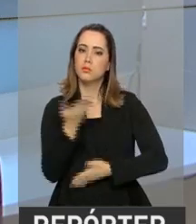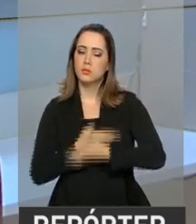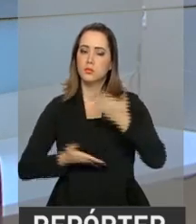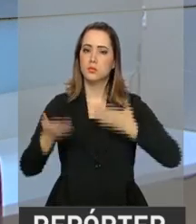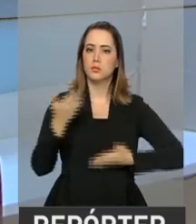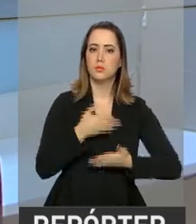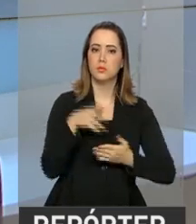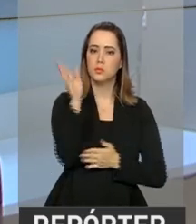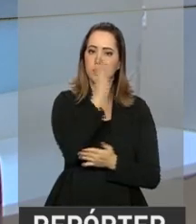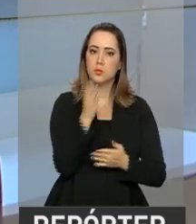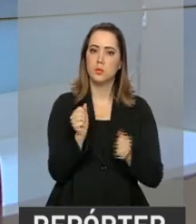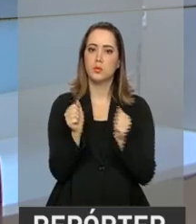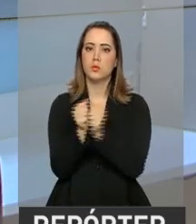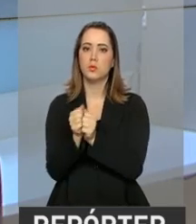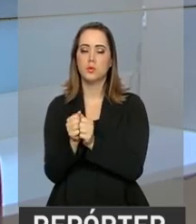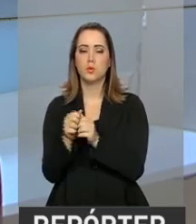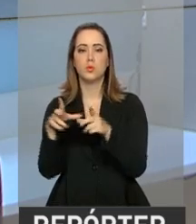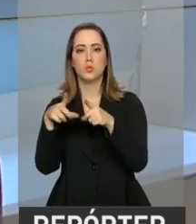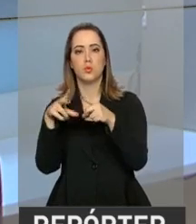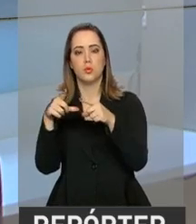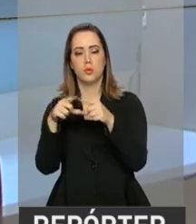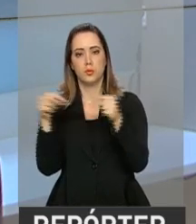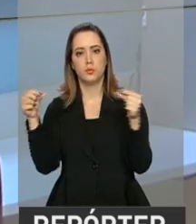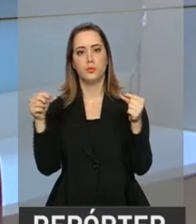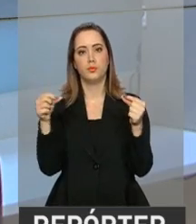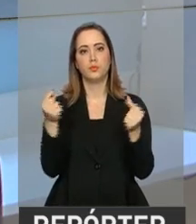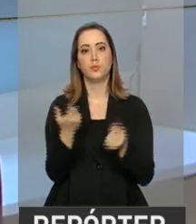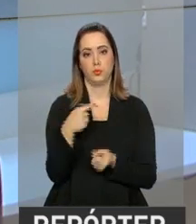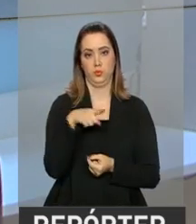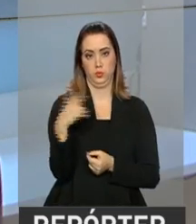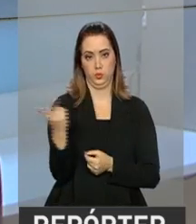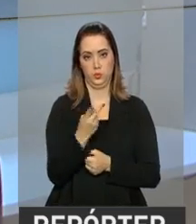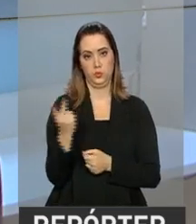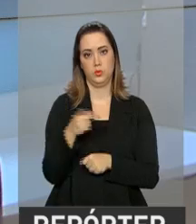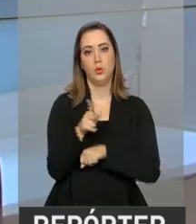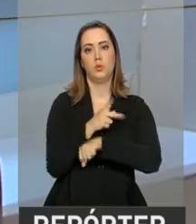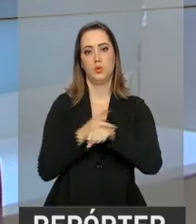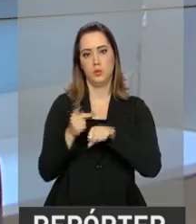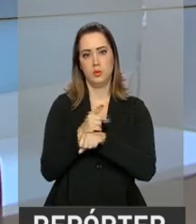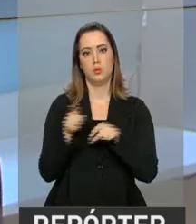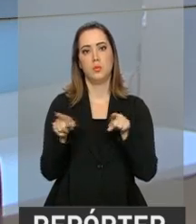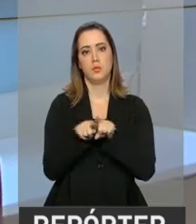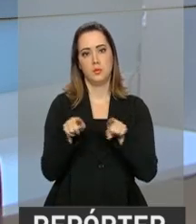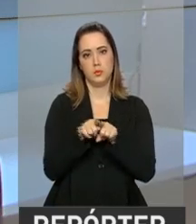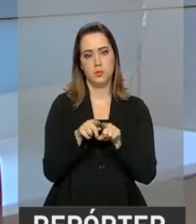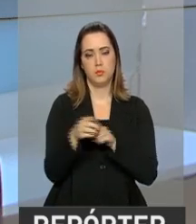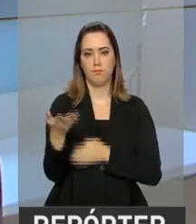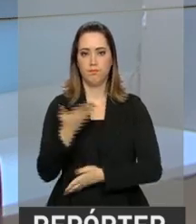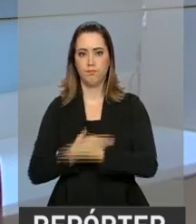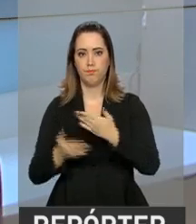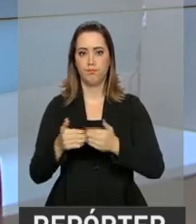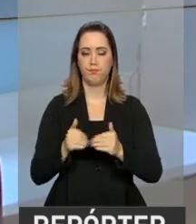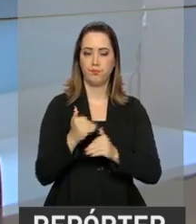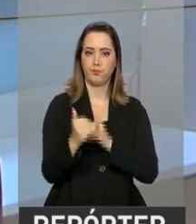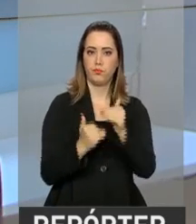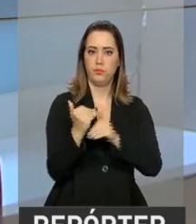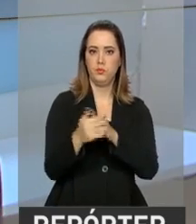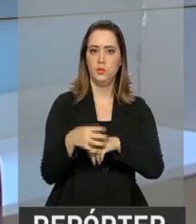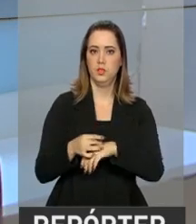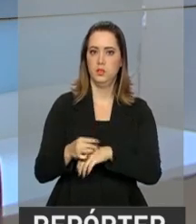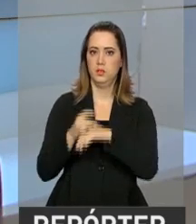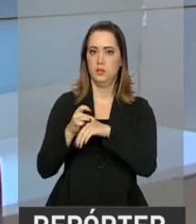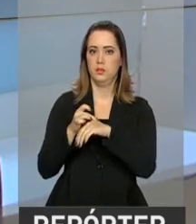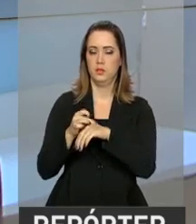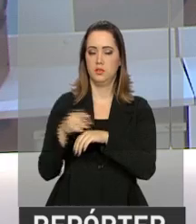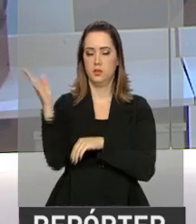brasil-japão que deverá ser no início do ano que vem os dois países também avançaram nas negociações para a venda de carne brasileira